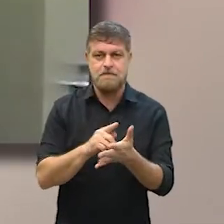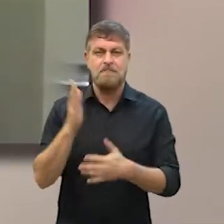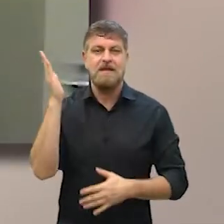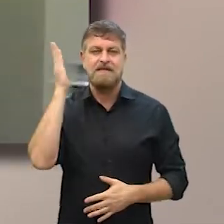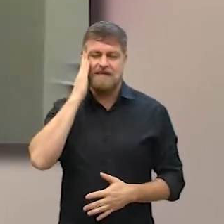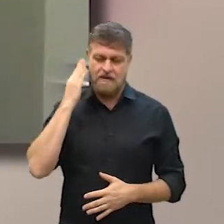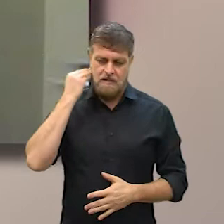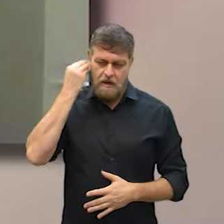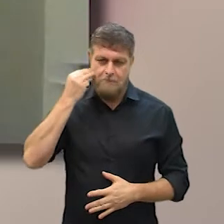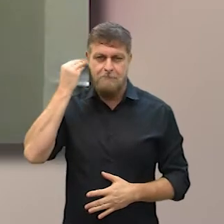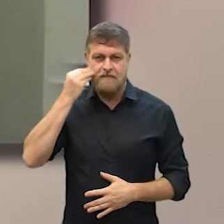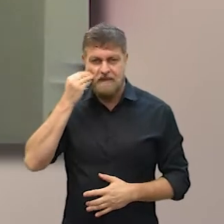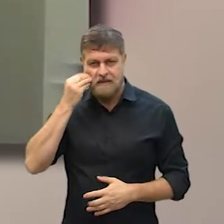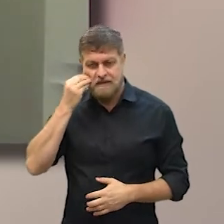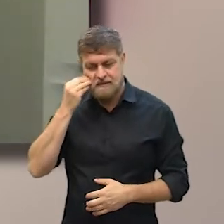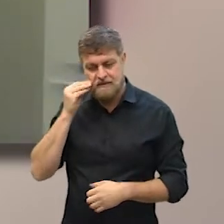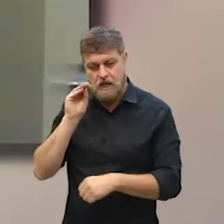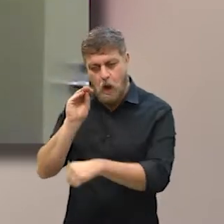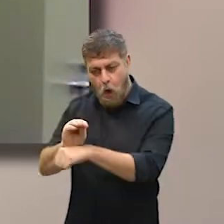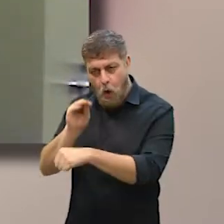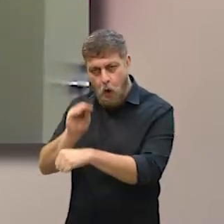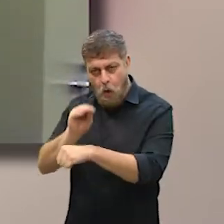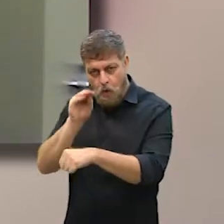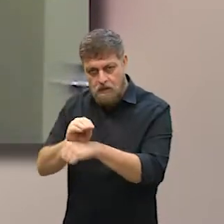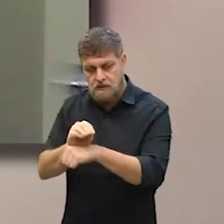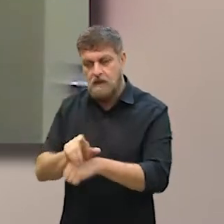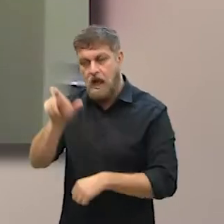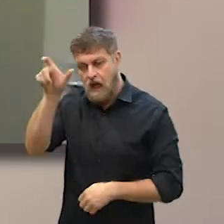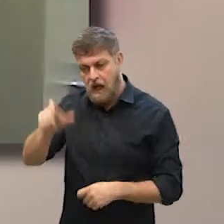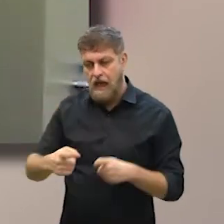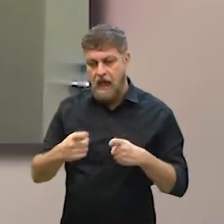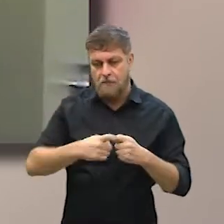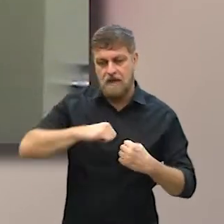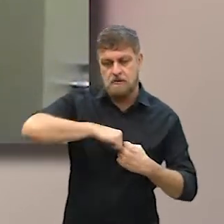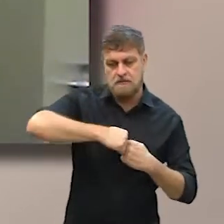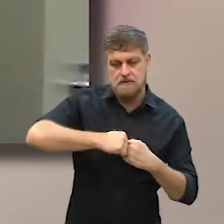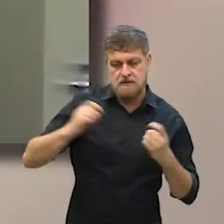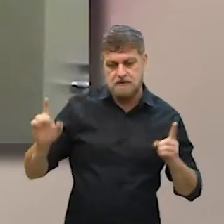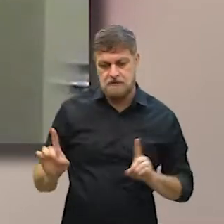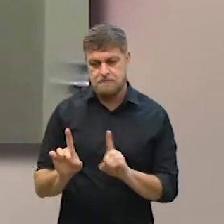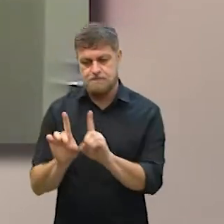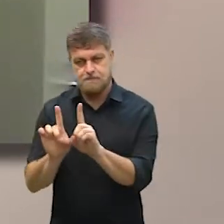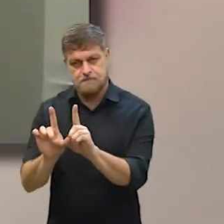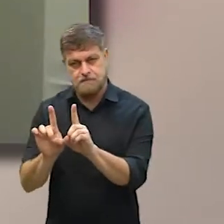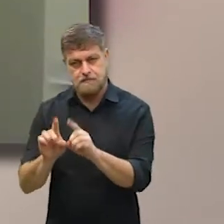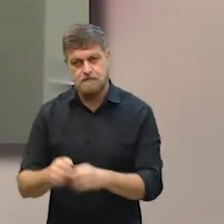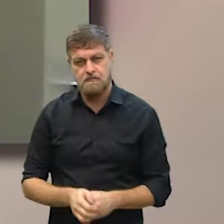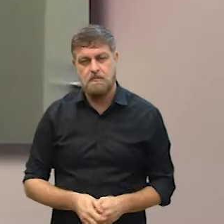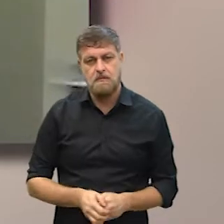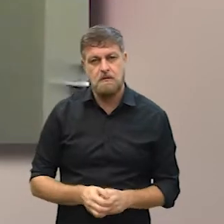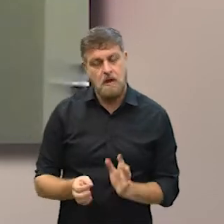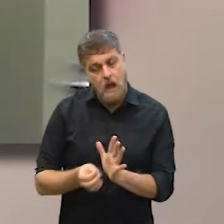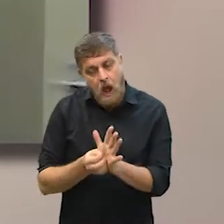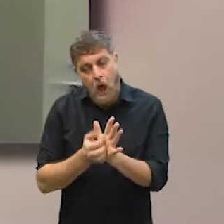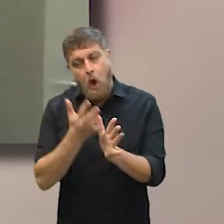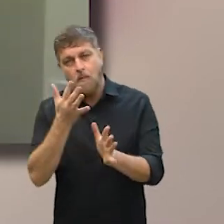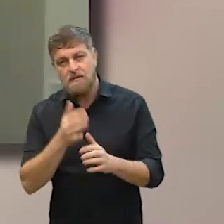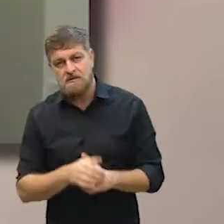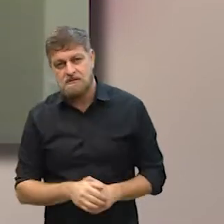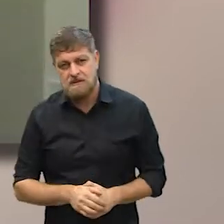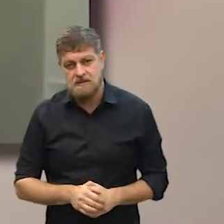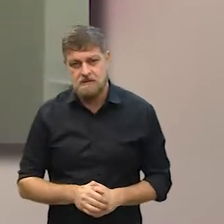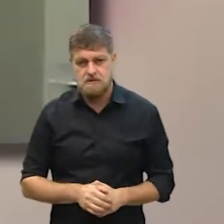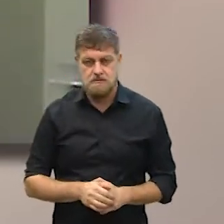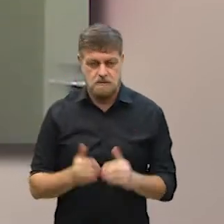que ele dá para idealmente os pacientes devem ser seguidos pelos especialistas algumas vezes o